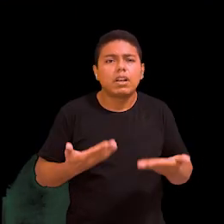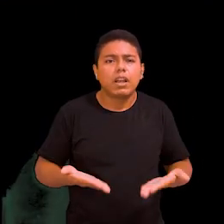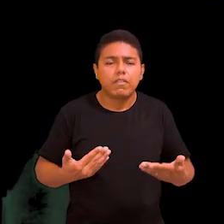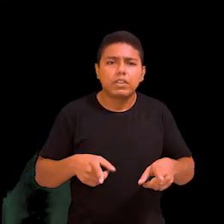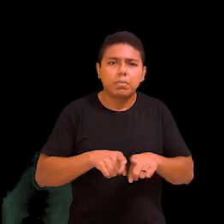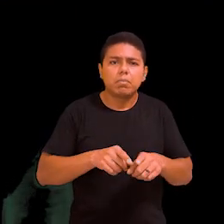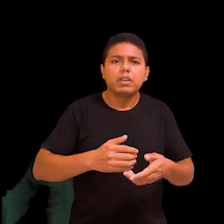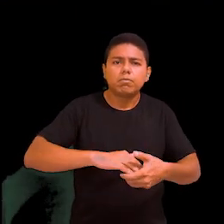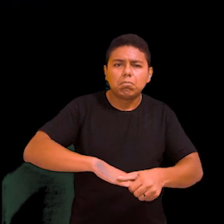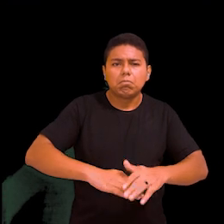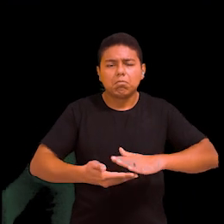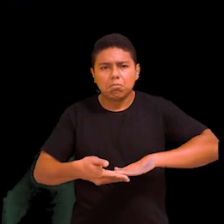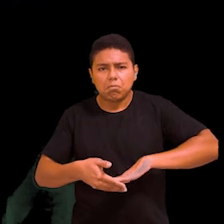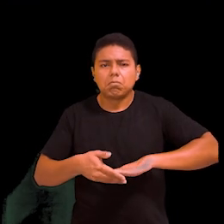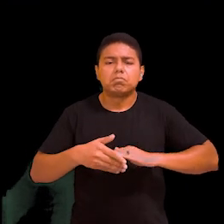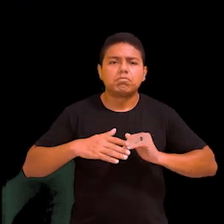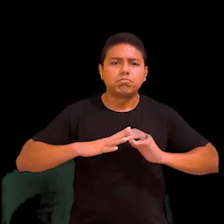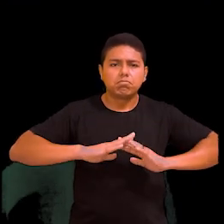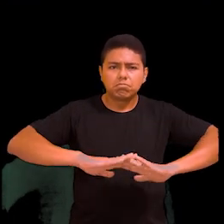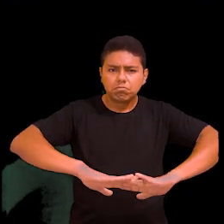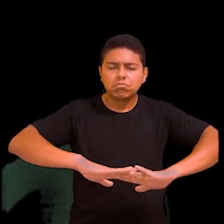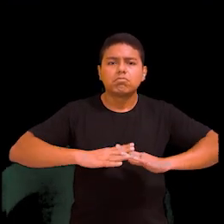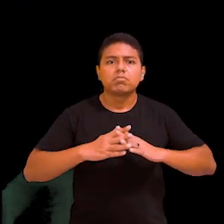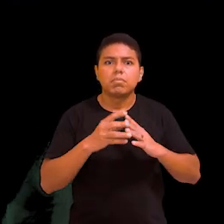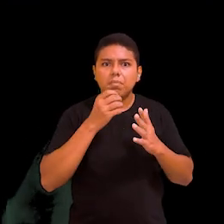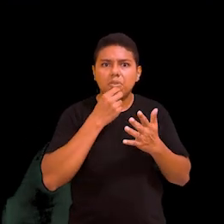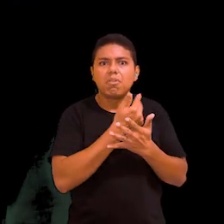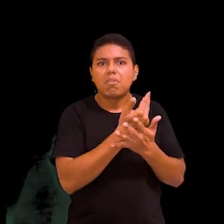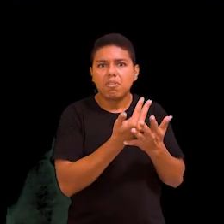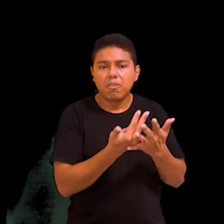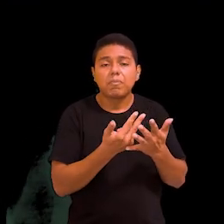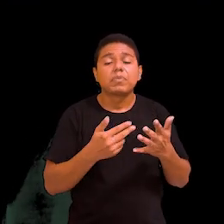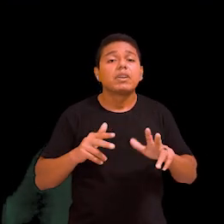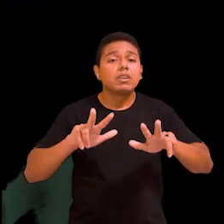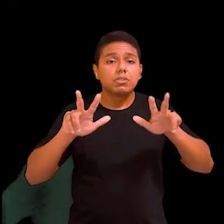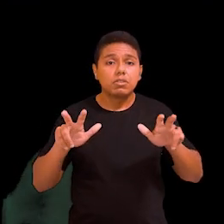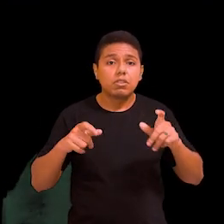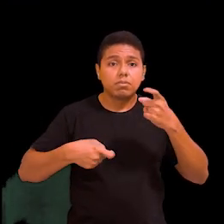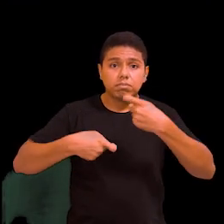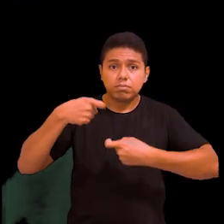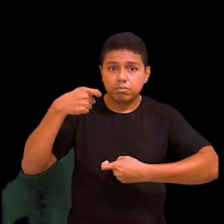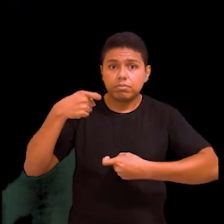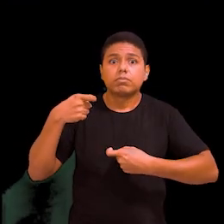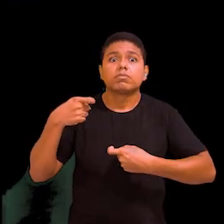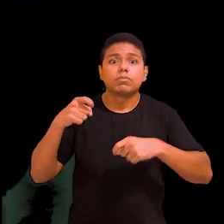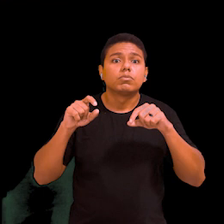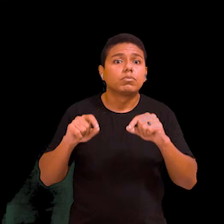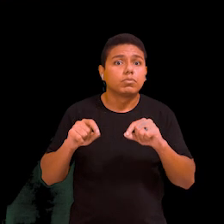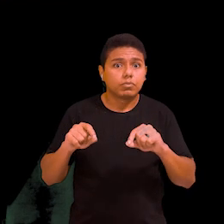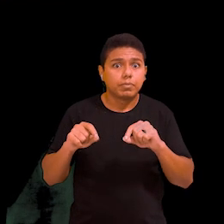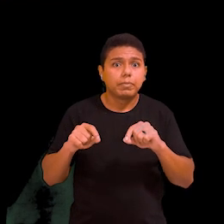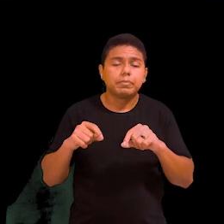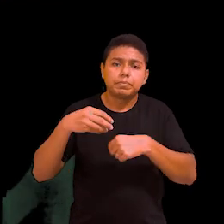leves e adicionar exercícios de alongamento, que isso traz benefícios. Em relação à atividade